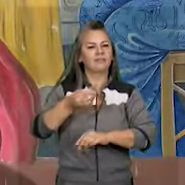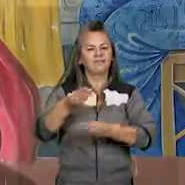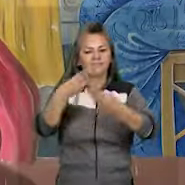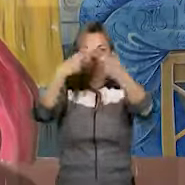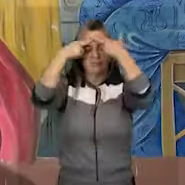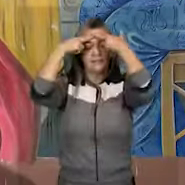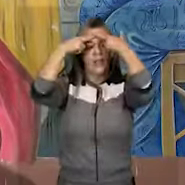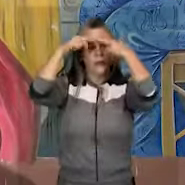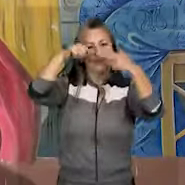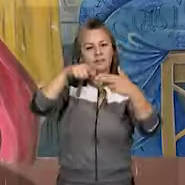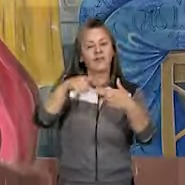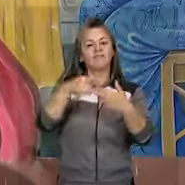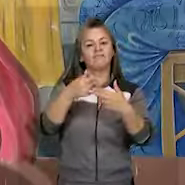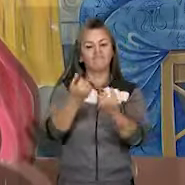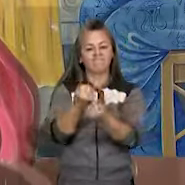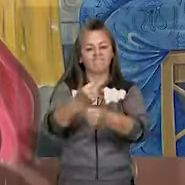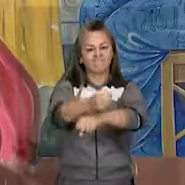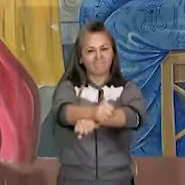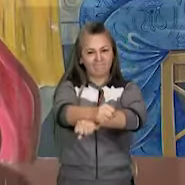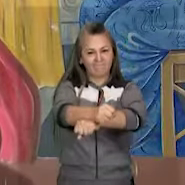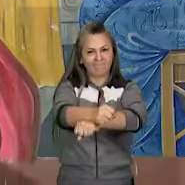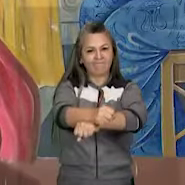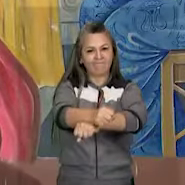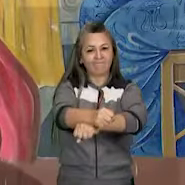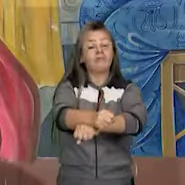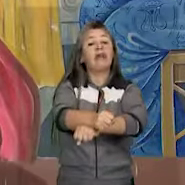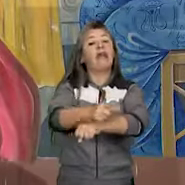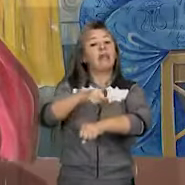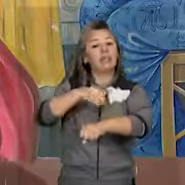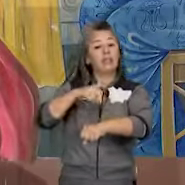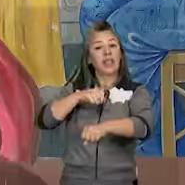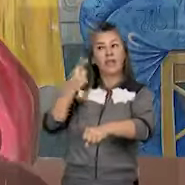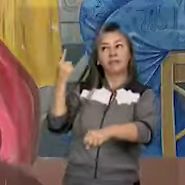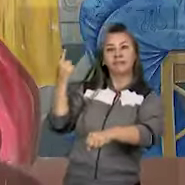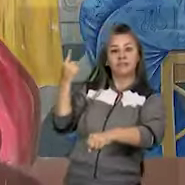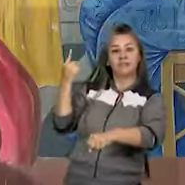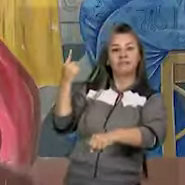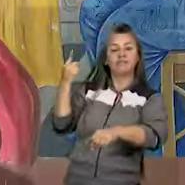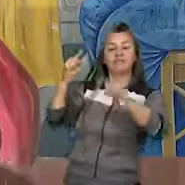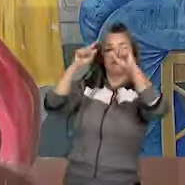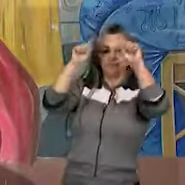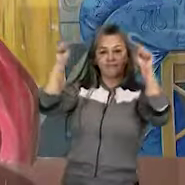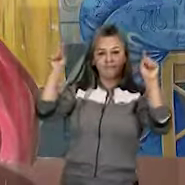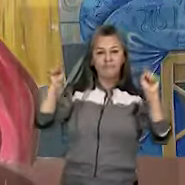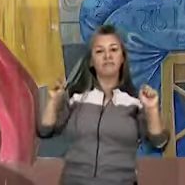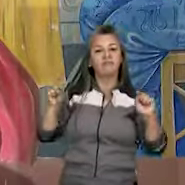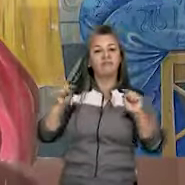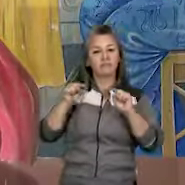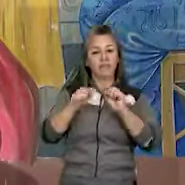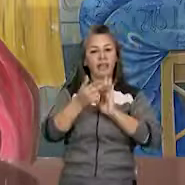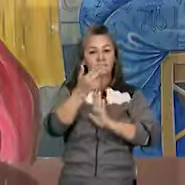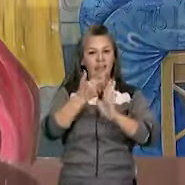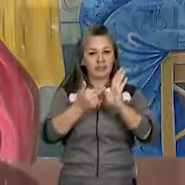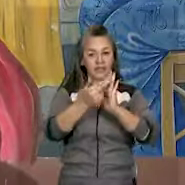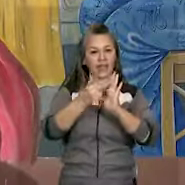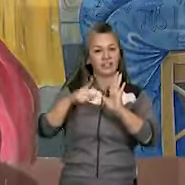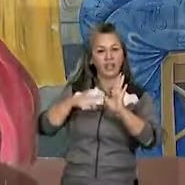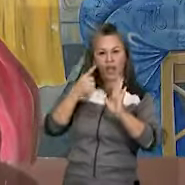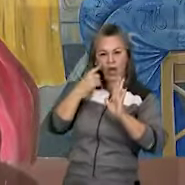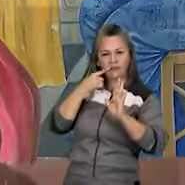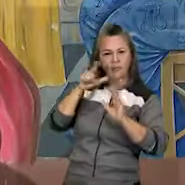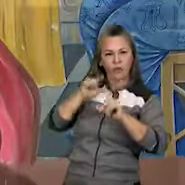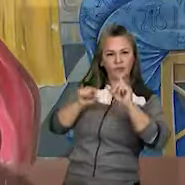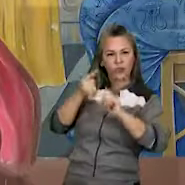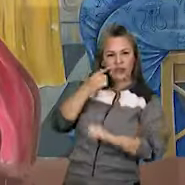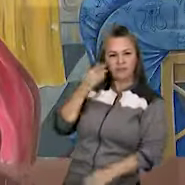Aqui, né, eu escolhi como fundo, né, uma das passagens bíblicas, que é o menino Jesus no templo,